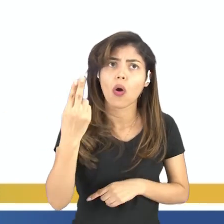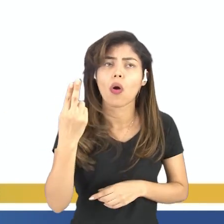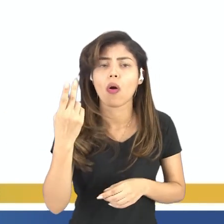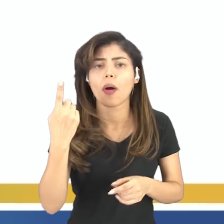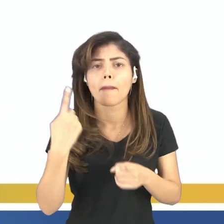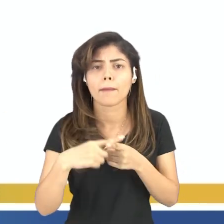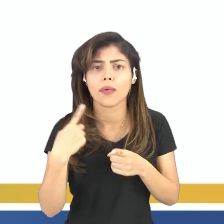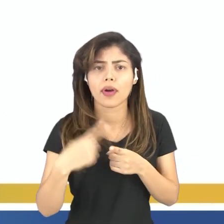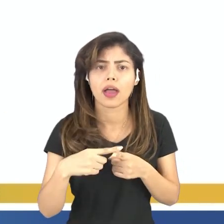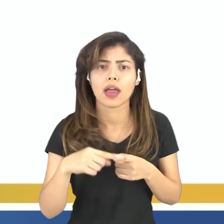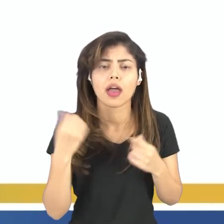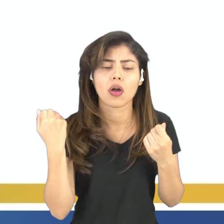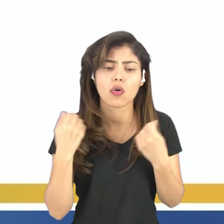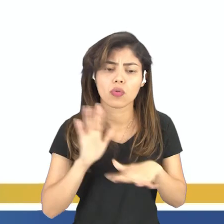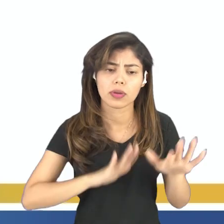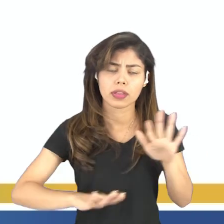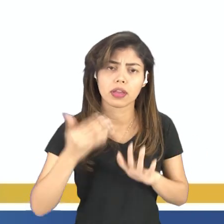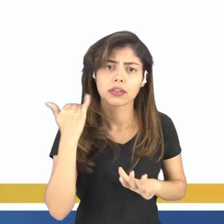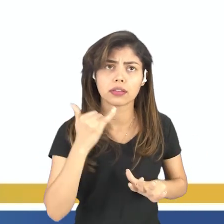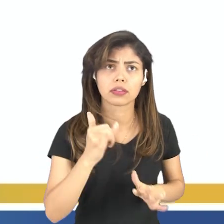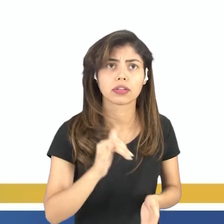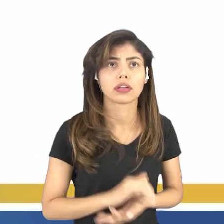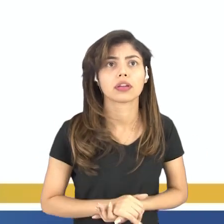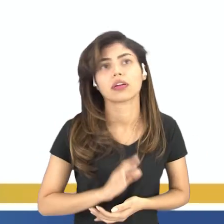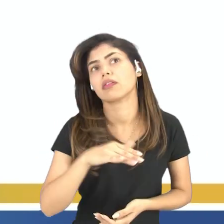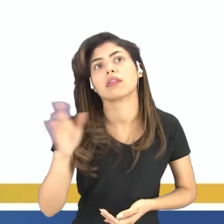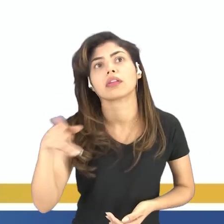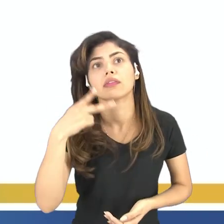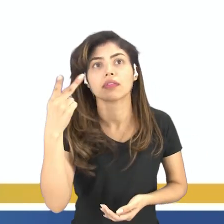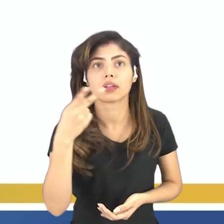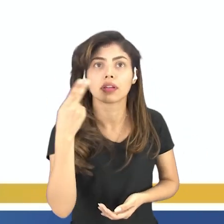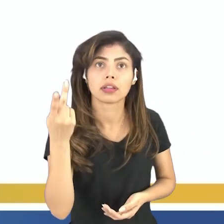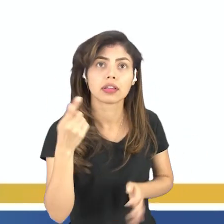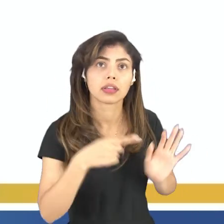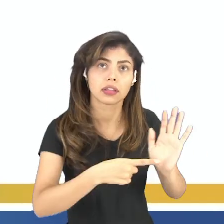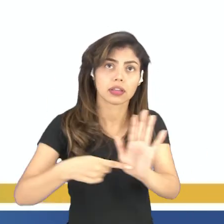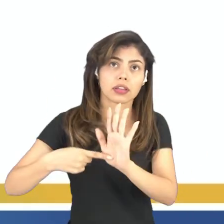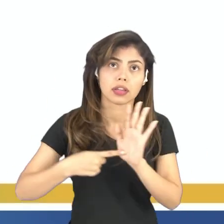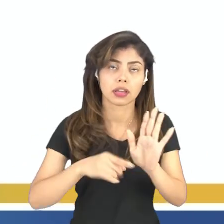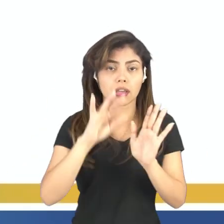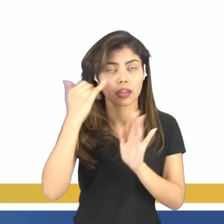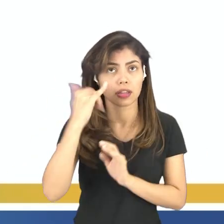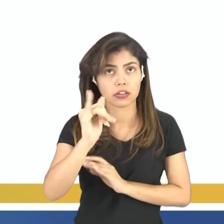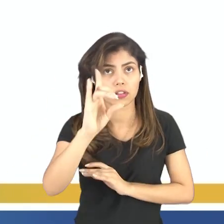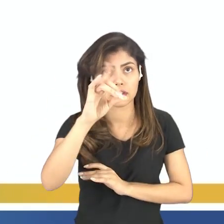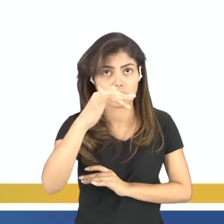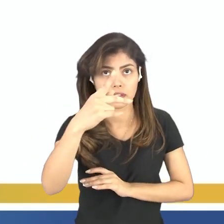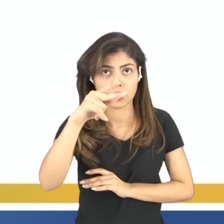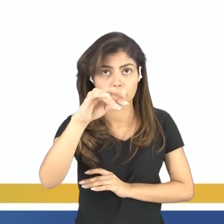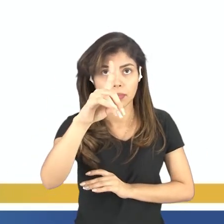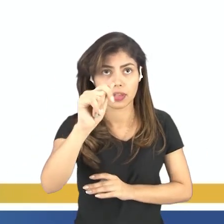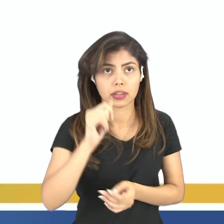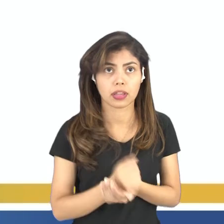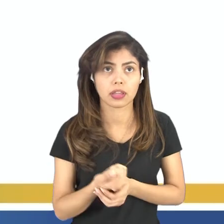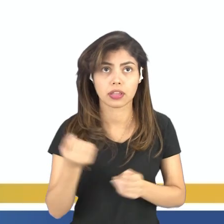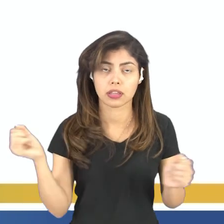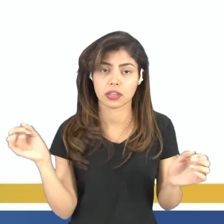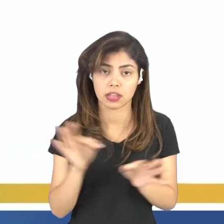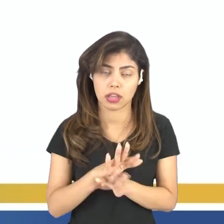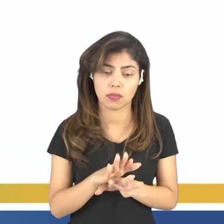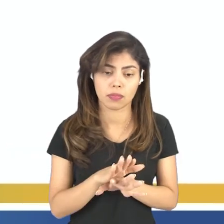que estamos a gastar energia ou porque temos que poupar energia? Bom, quando dizemos